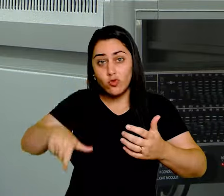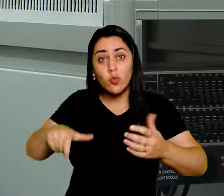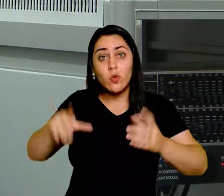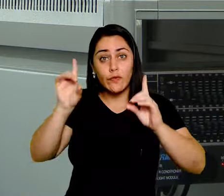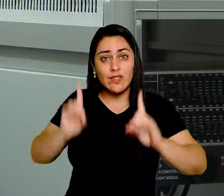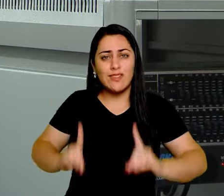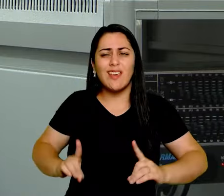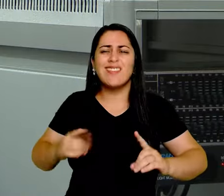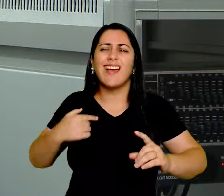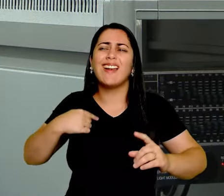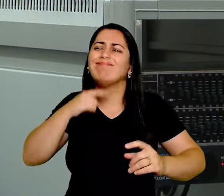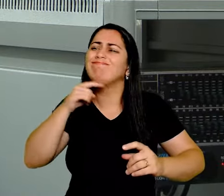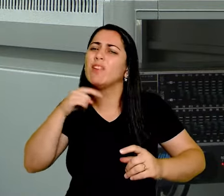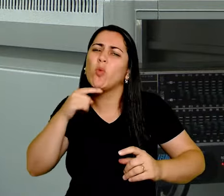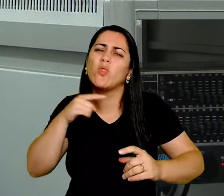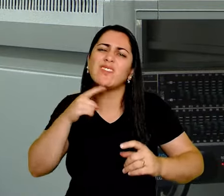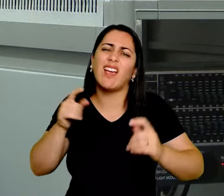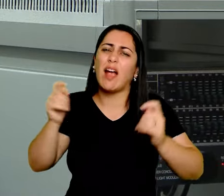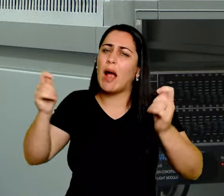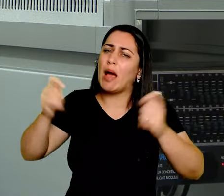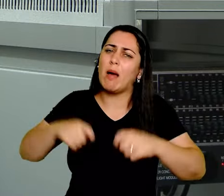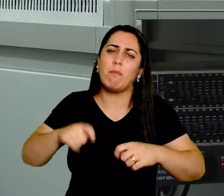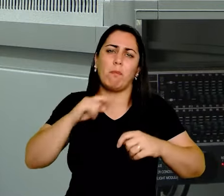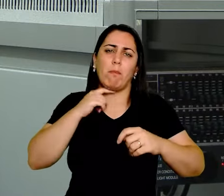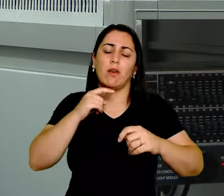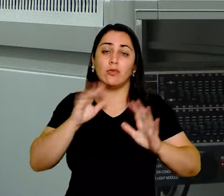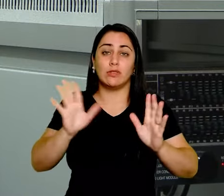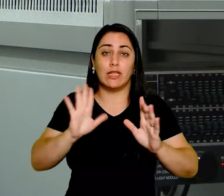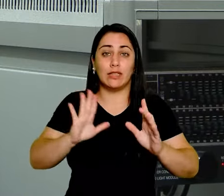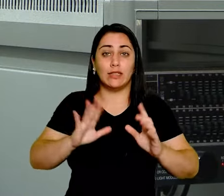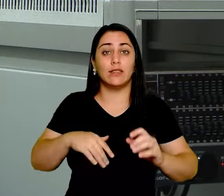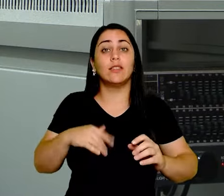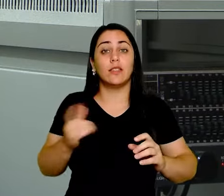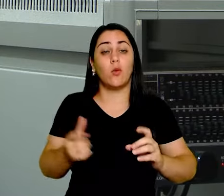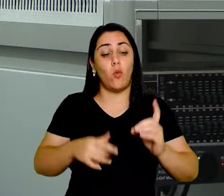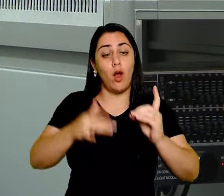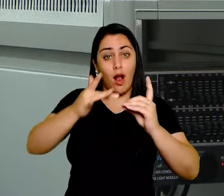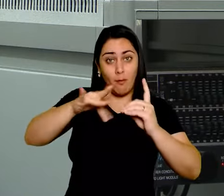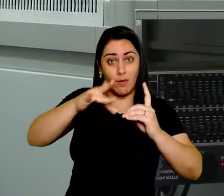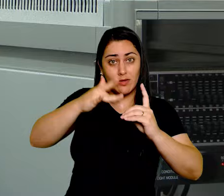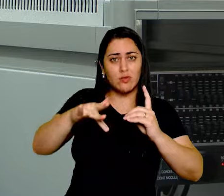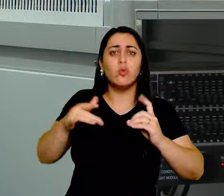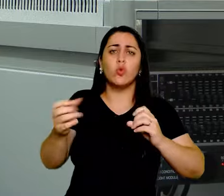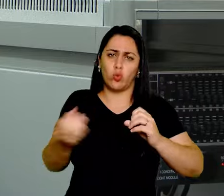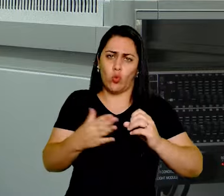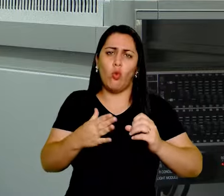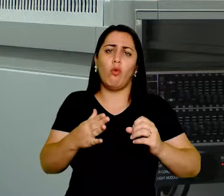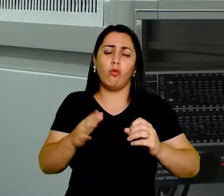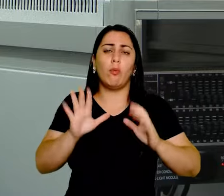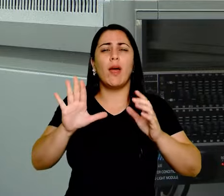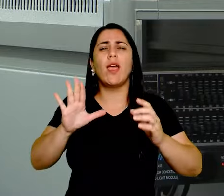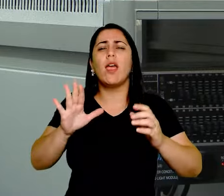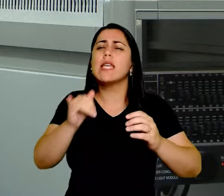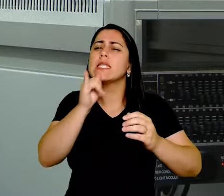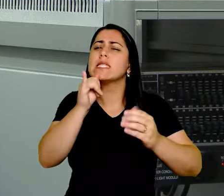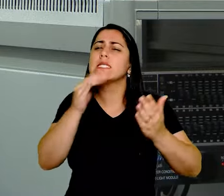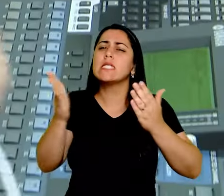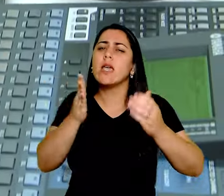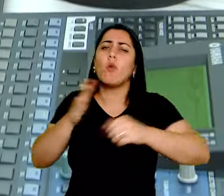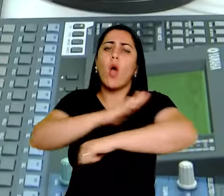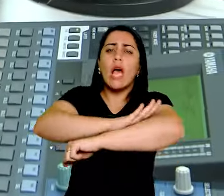a pessoa com deficiência é menos capaz, né? O capacitismo é um termo novo, mas ele se equipara, por exemplo, ao